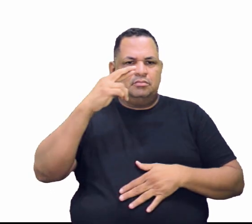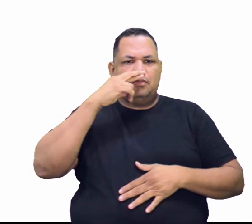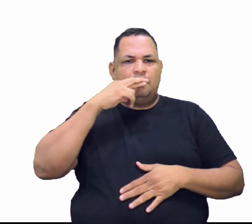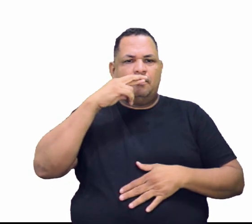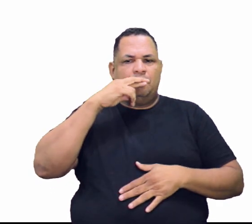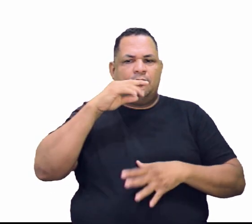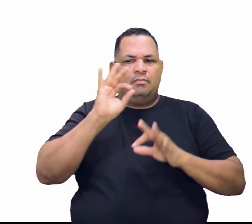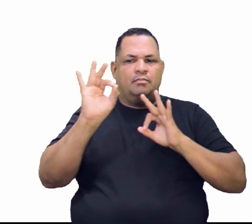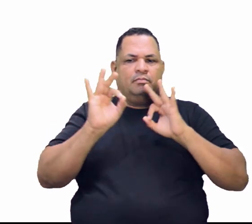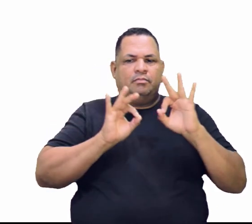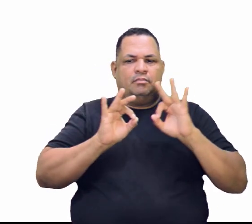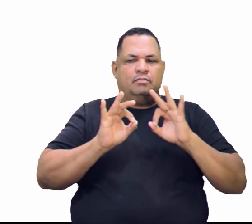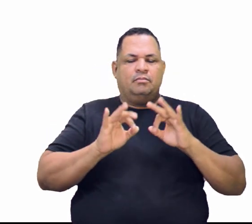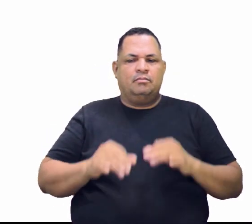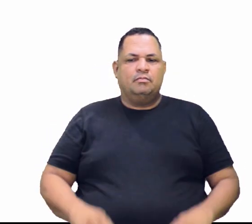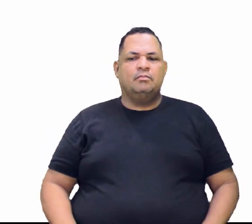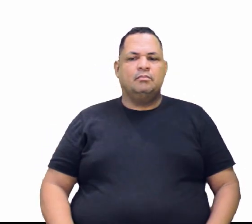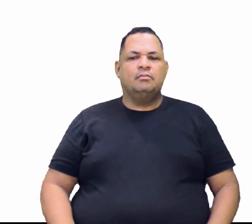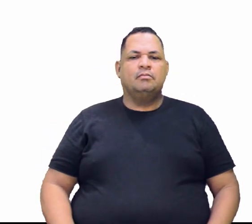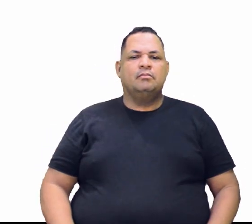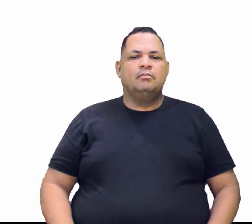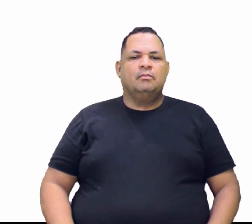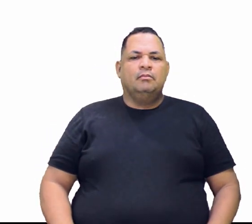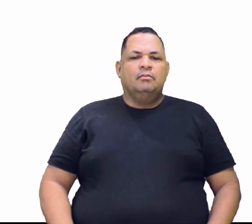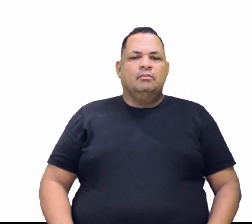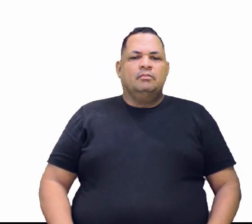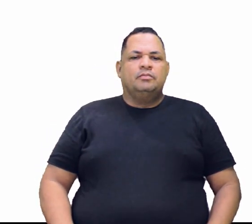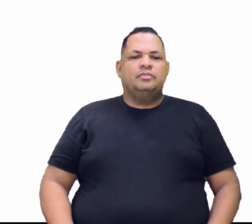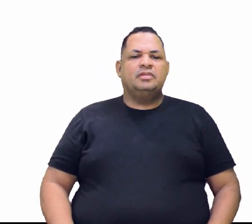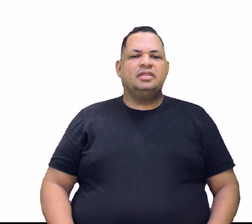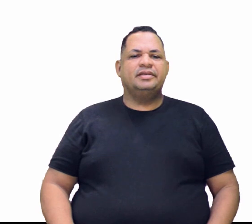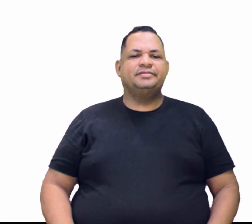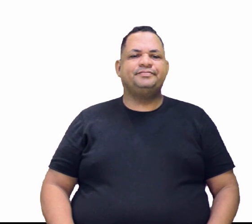Rondon. Tá bom? Vamos lá.